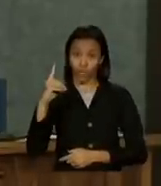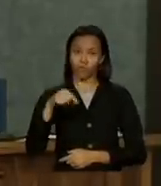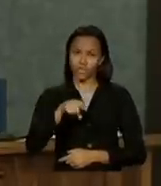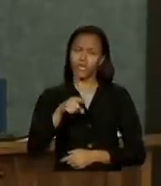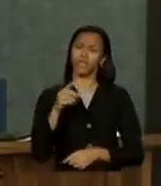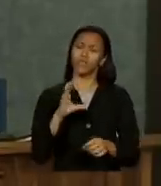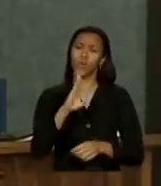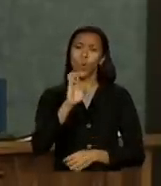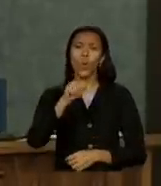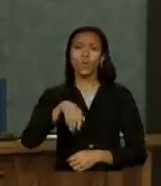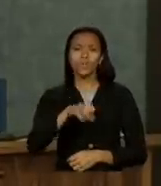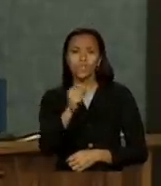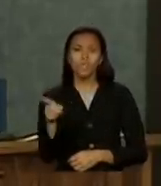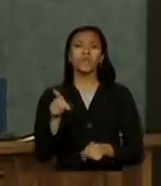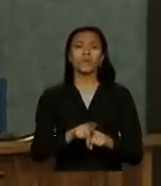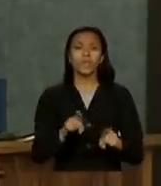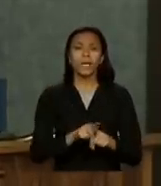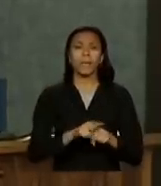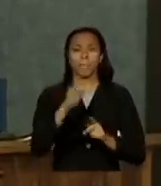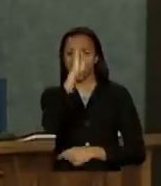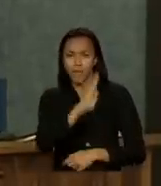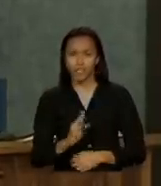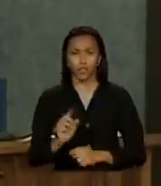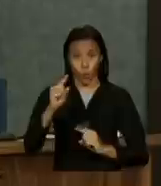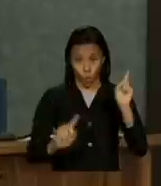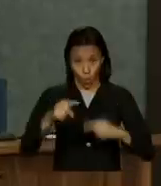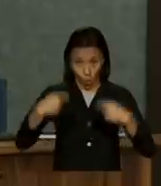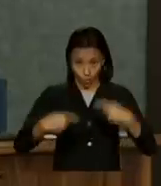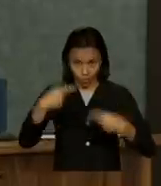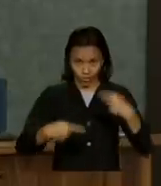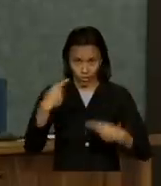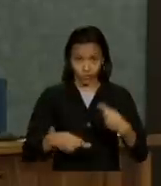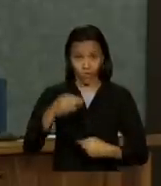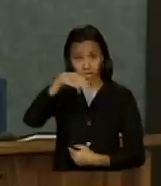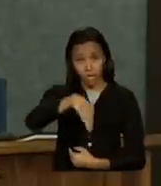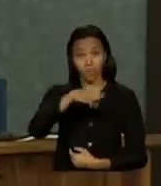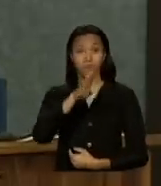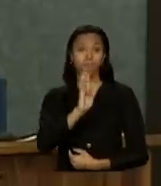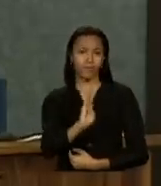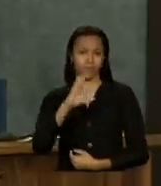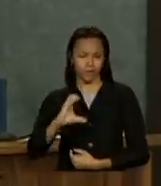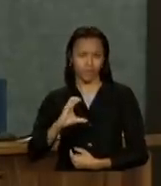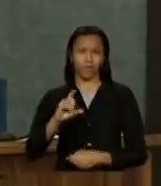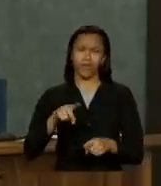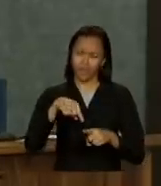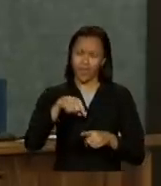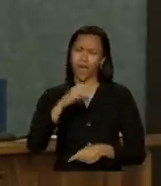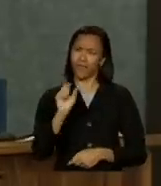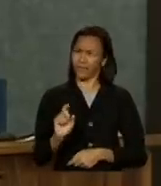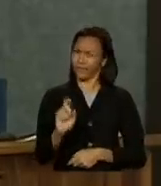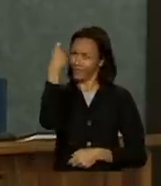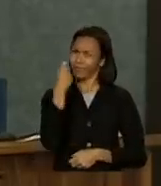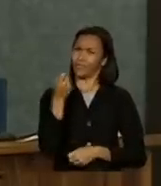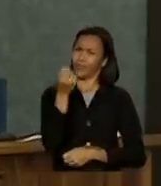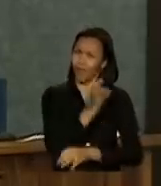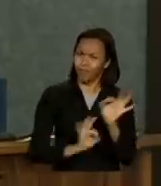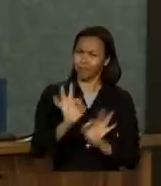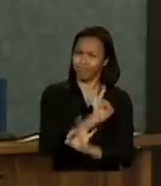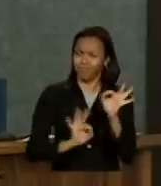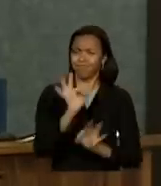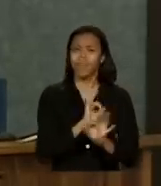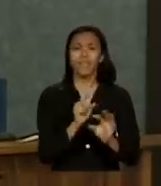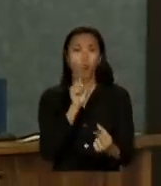do conselho do movimento Brasil competitivo MBC uma das mais ativas organizações para a busca da